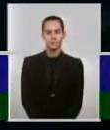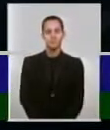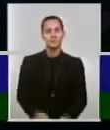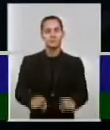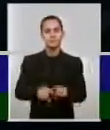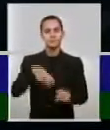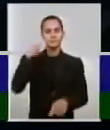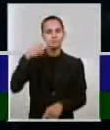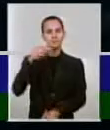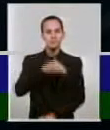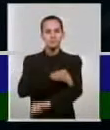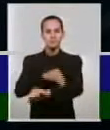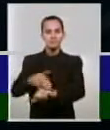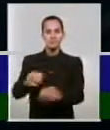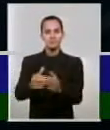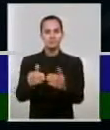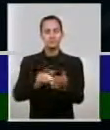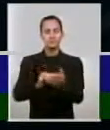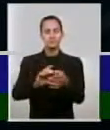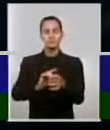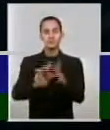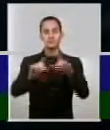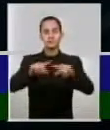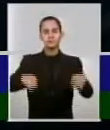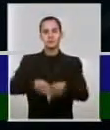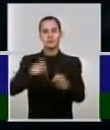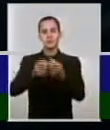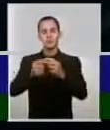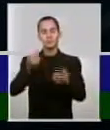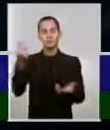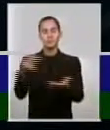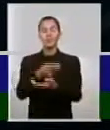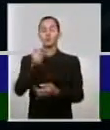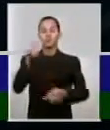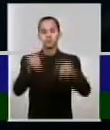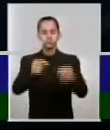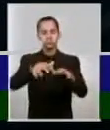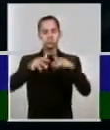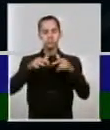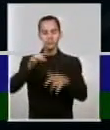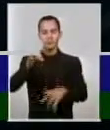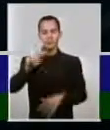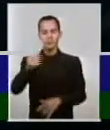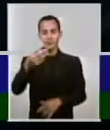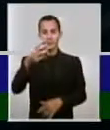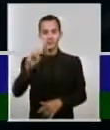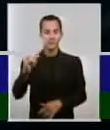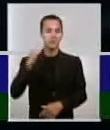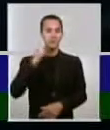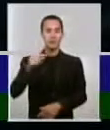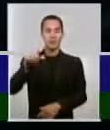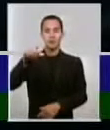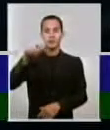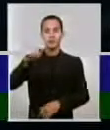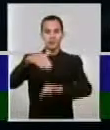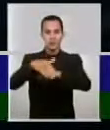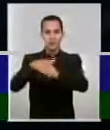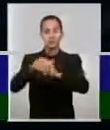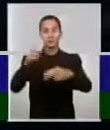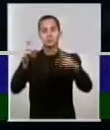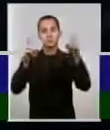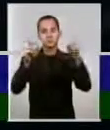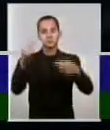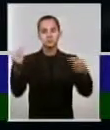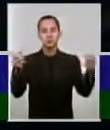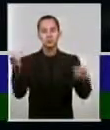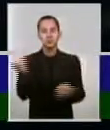Também a vereadora Michele Bretas solicita a liberação do plenário para audiência pública no dia 30 de maio, às 19 horas, para o debate acerca de um